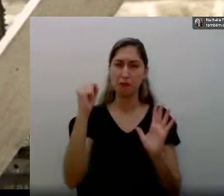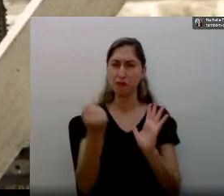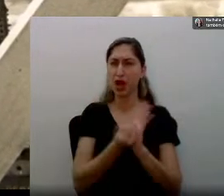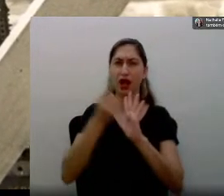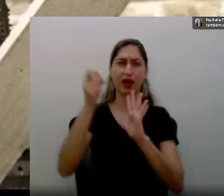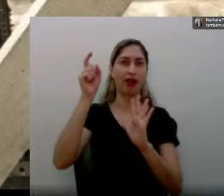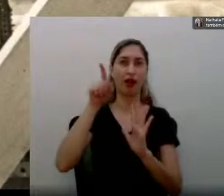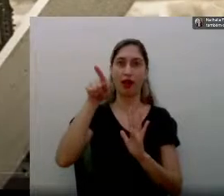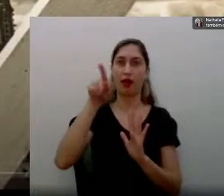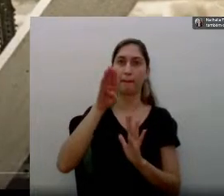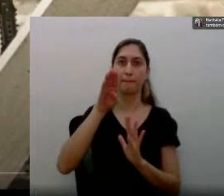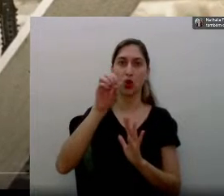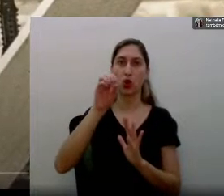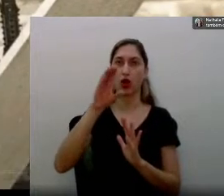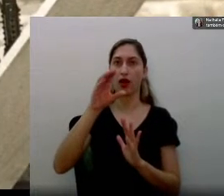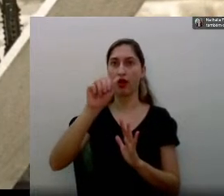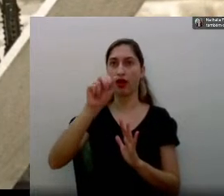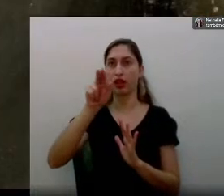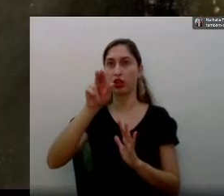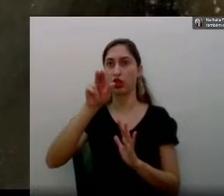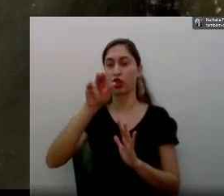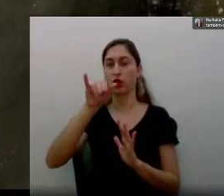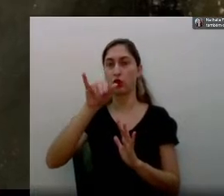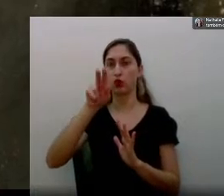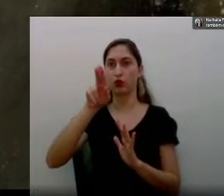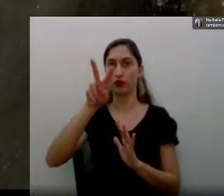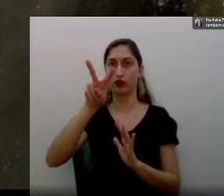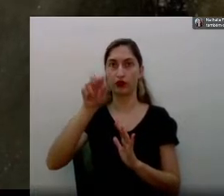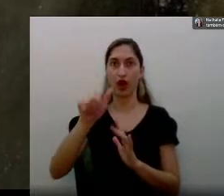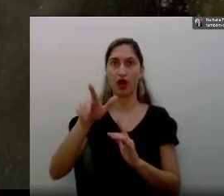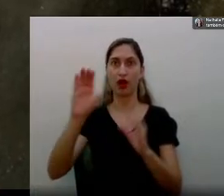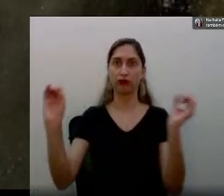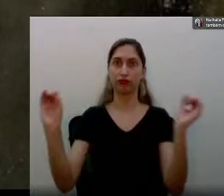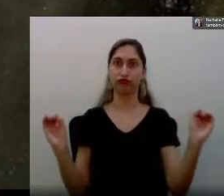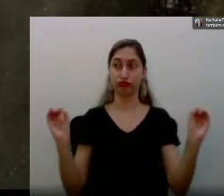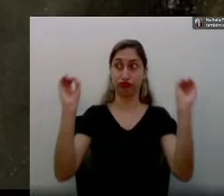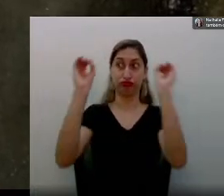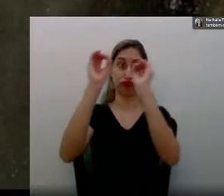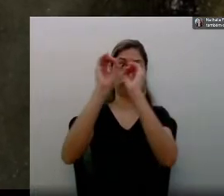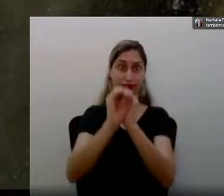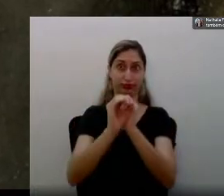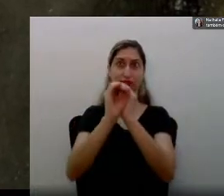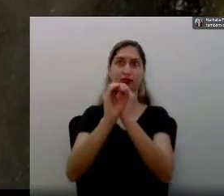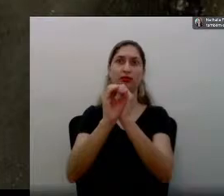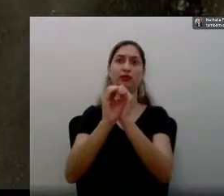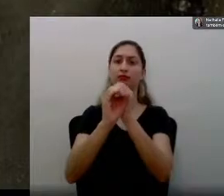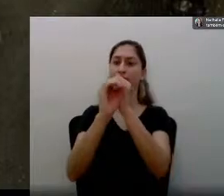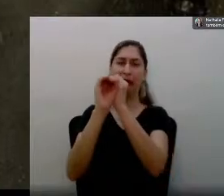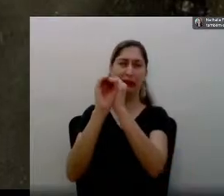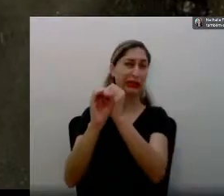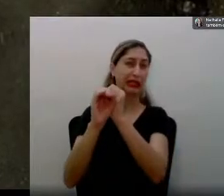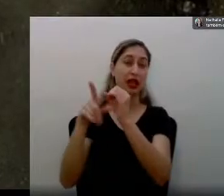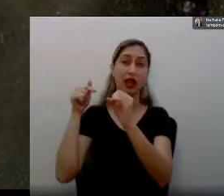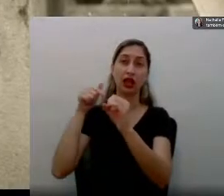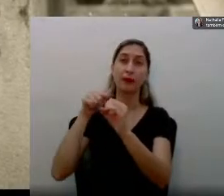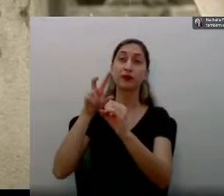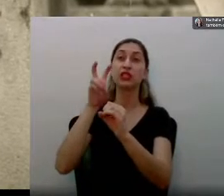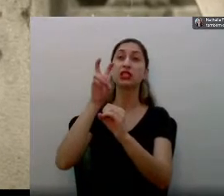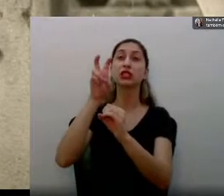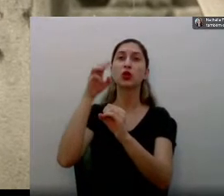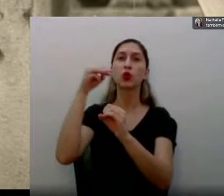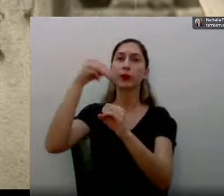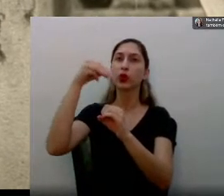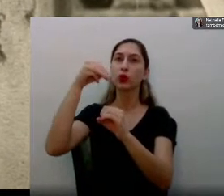lá em Bocaiúva Tá então não é quando esse aqui esse Total ele teve a duração de 5 minutos